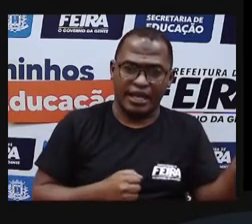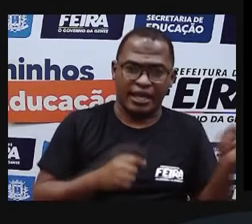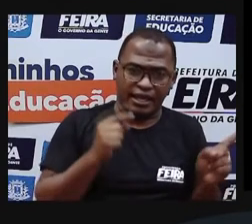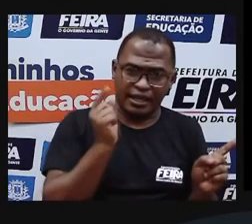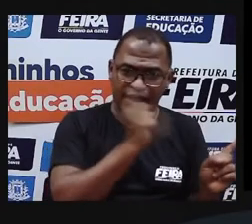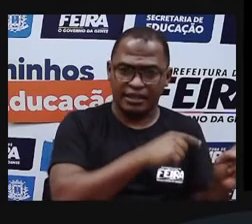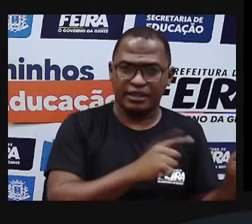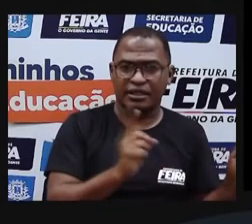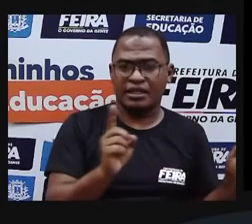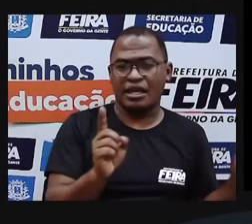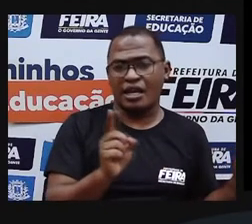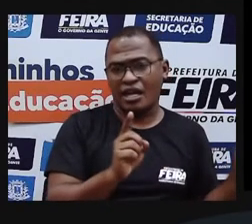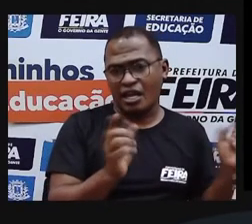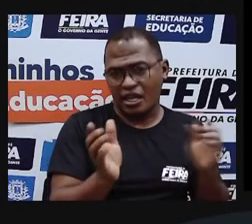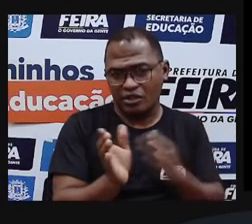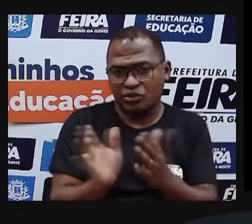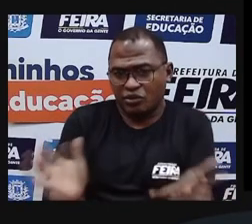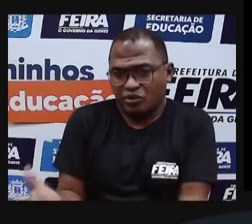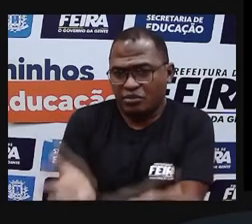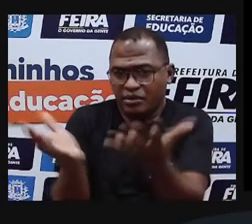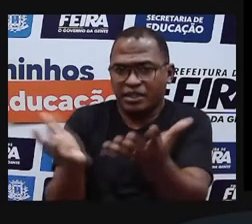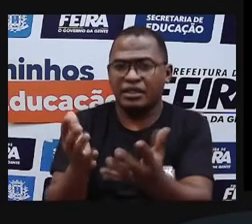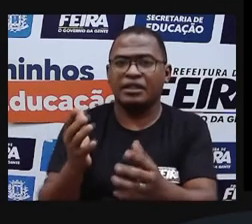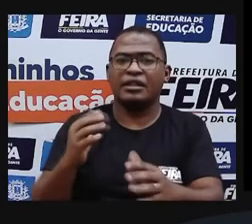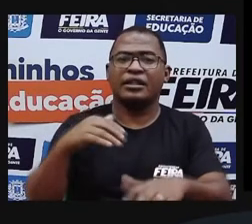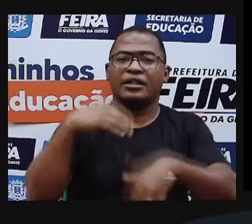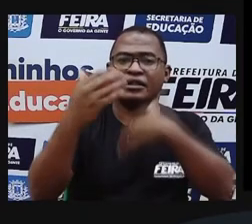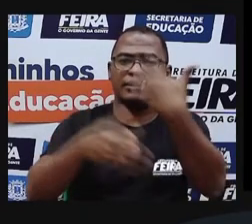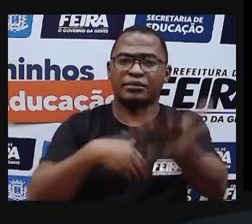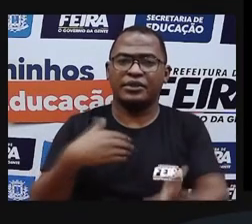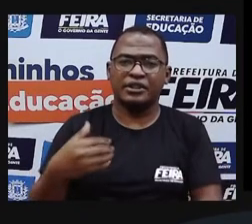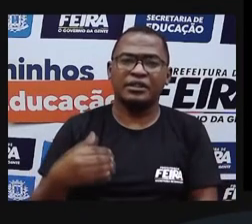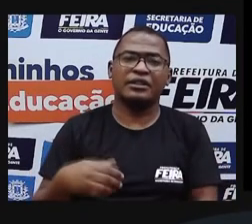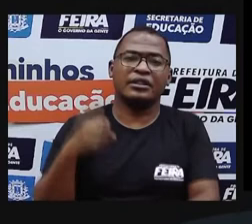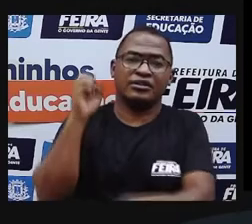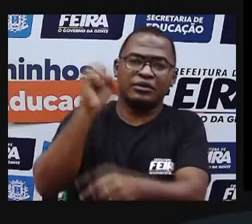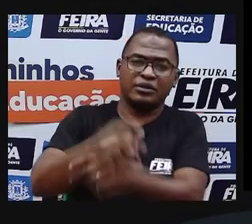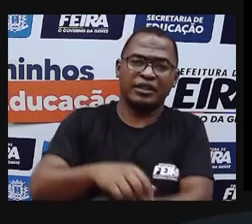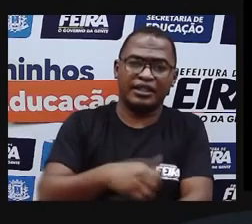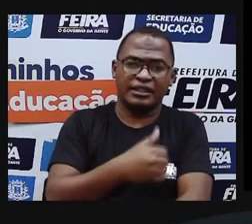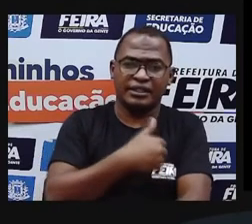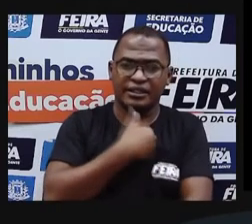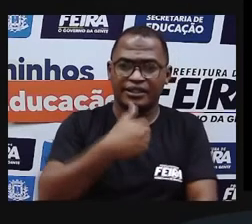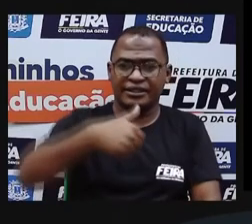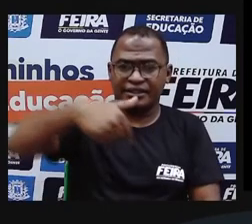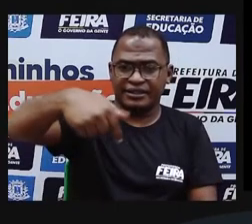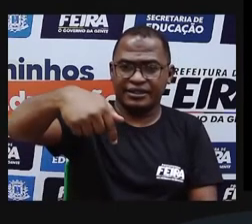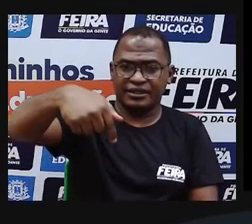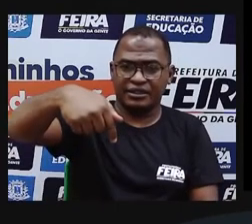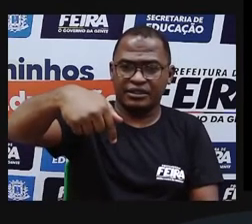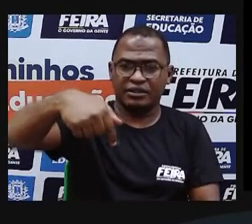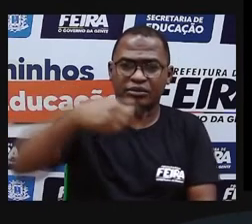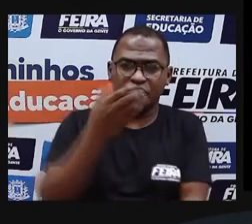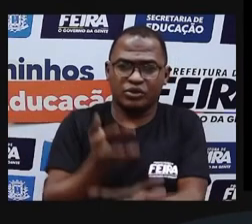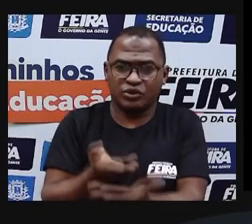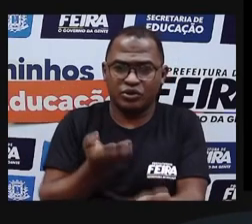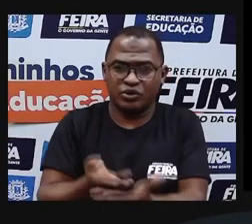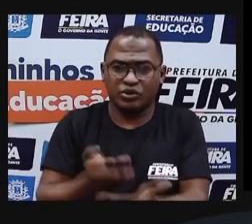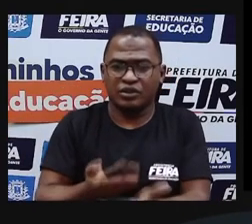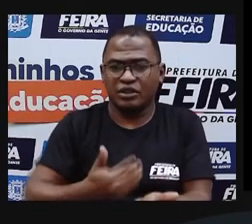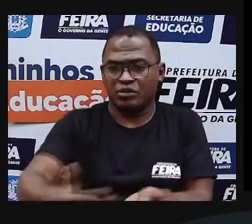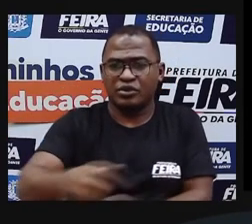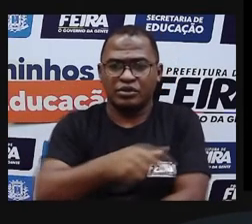escola, né? Com 7 anos, ela ingressou no Colégio Allan Kardec, onde cursou a primeira e a segunda série do